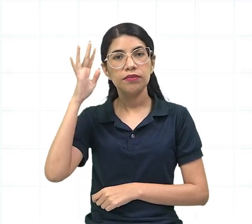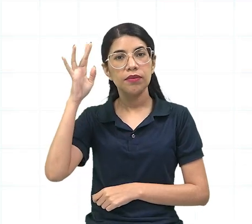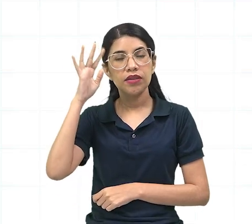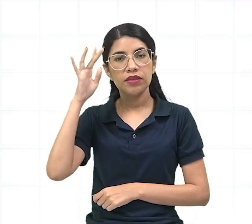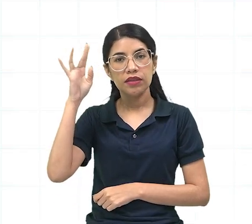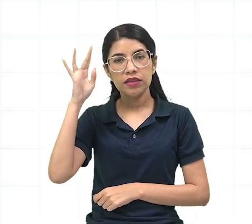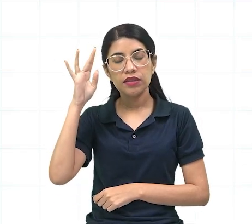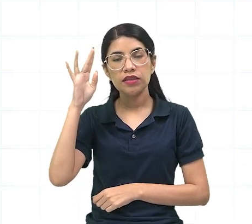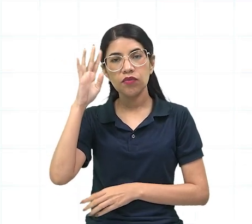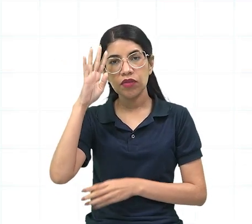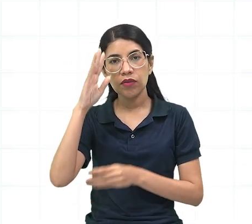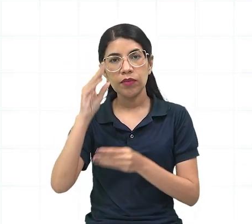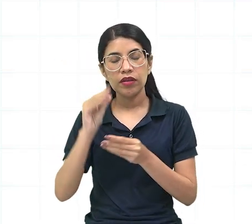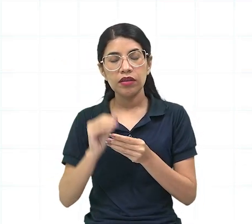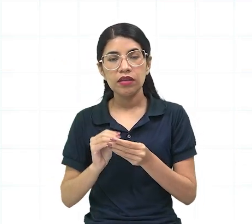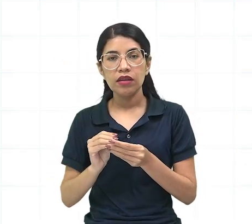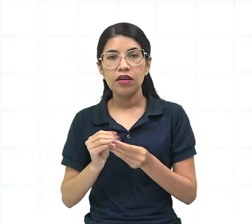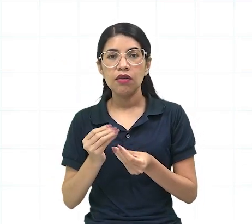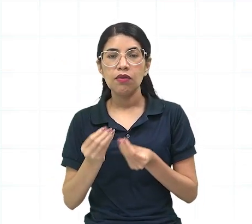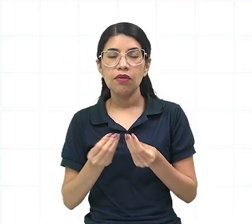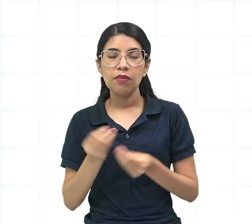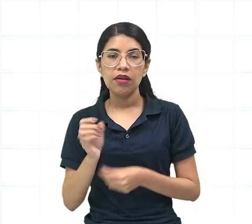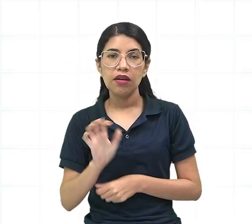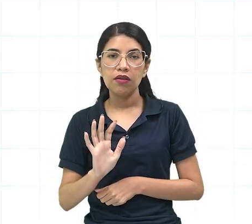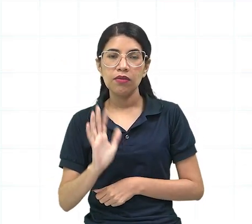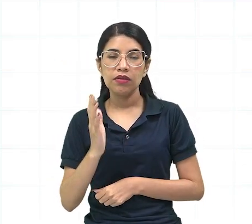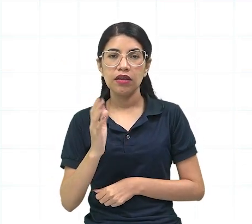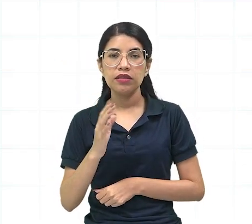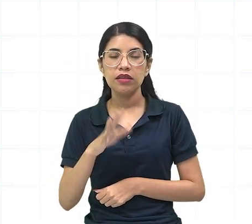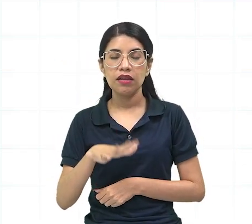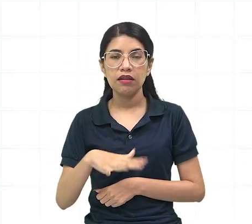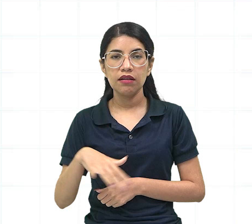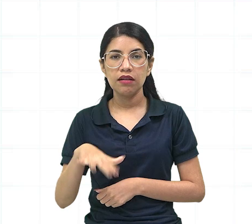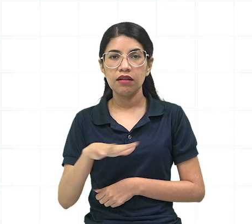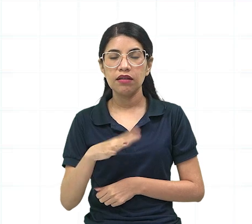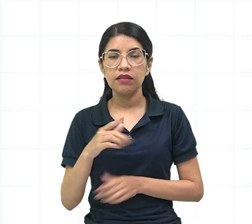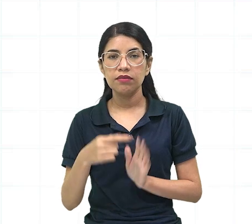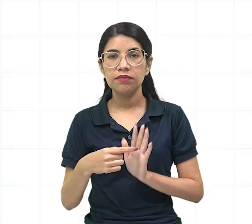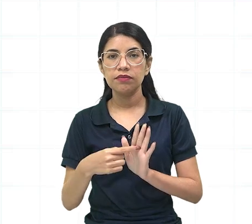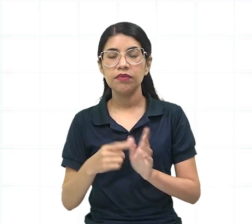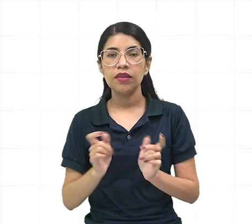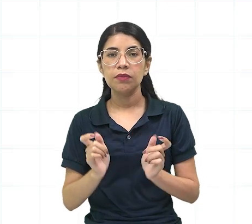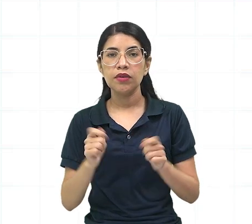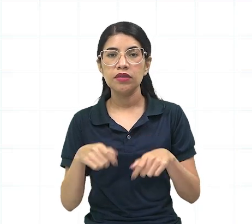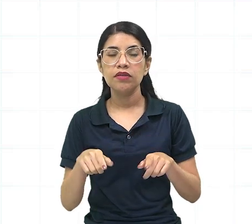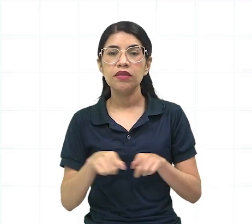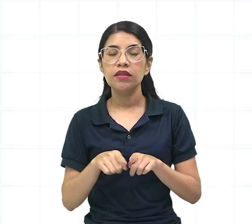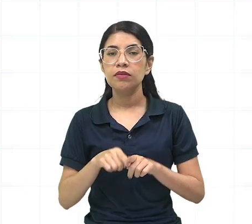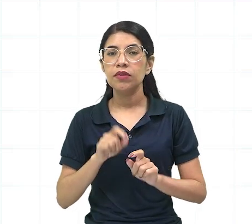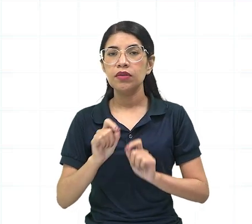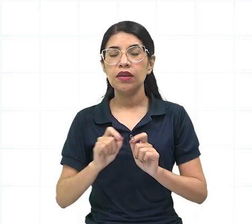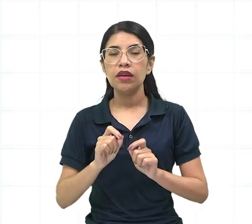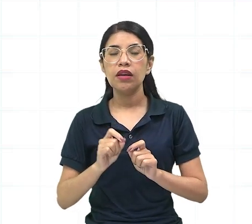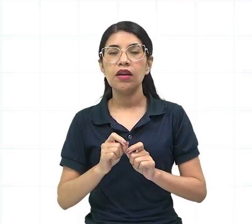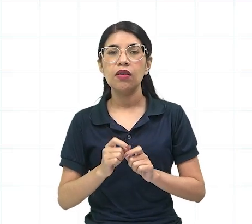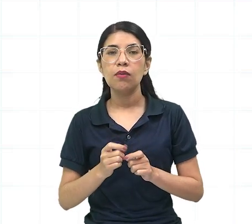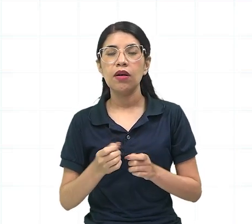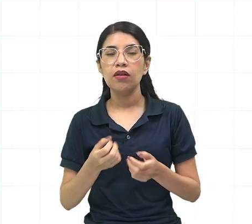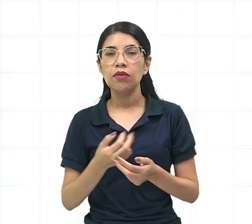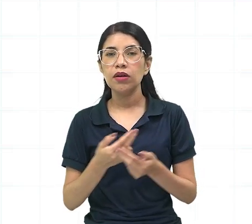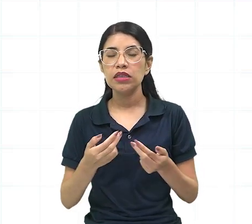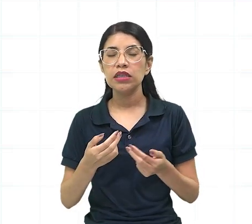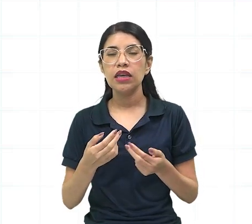e conceber o universo dramático. Assim, é possível obter um efeito mais